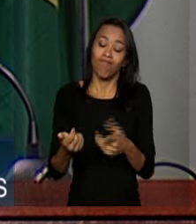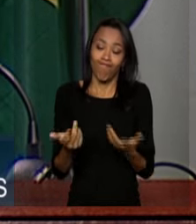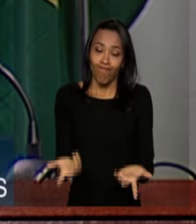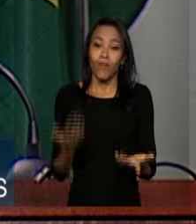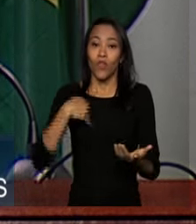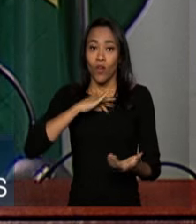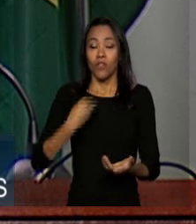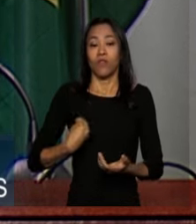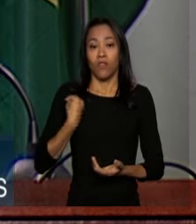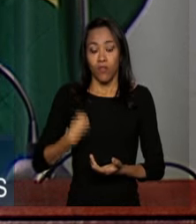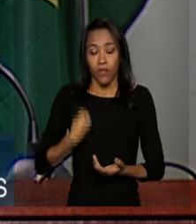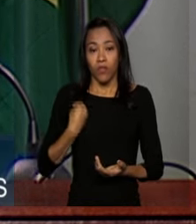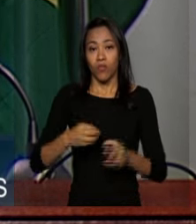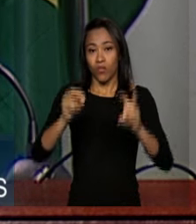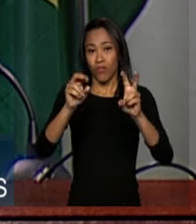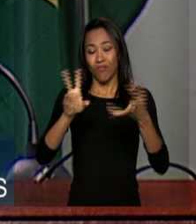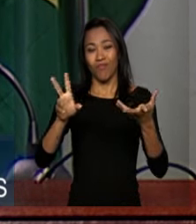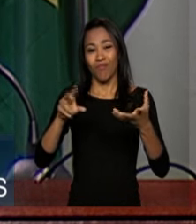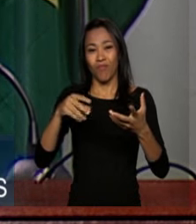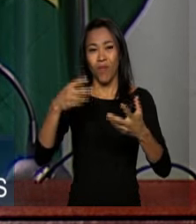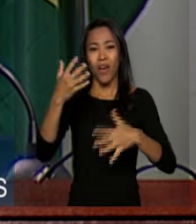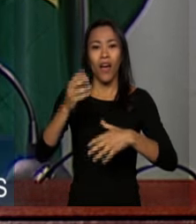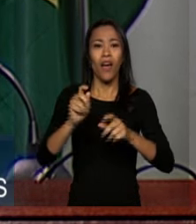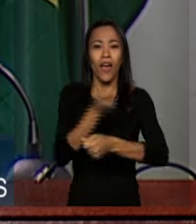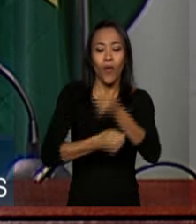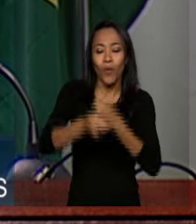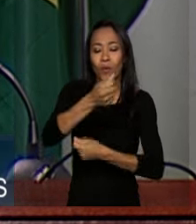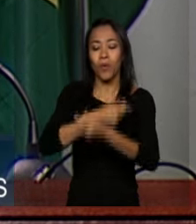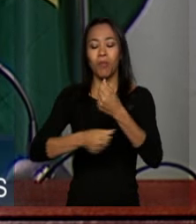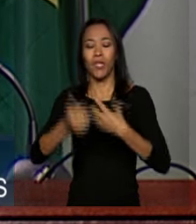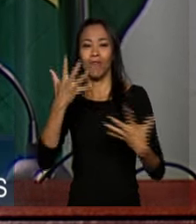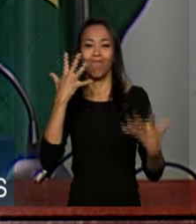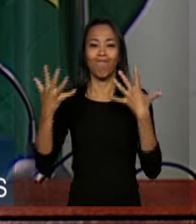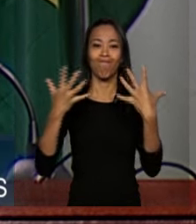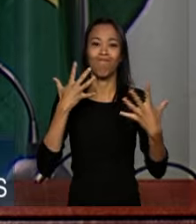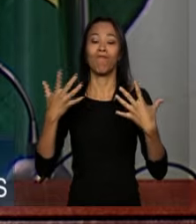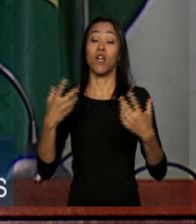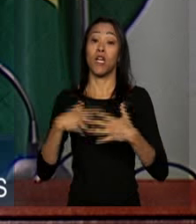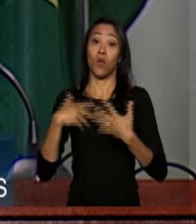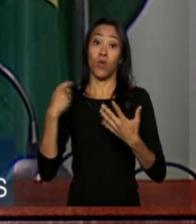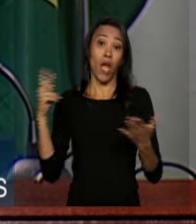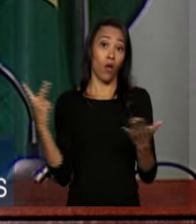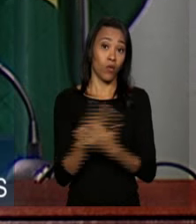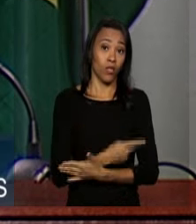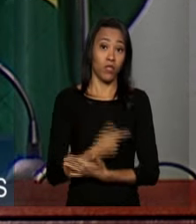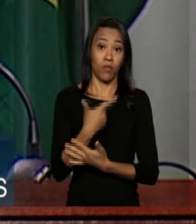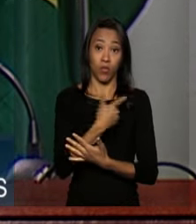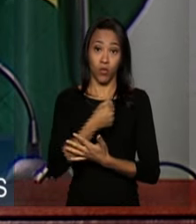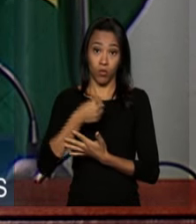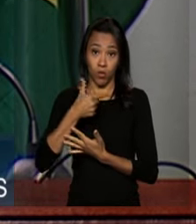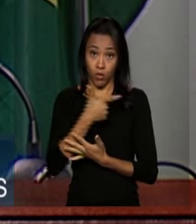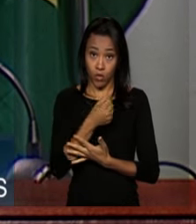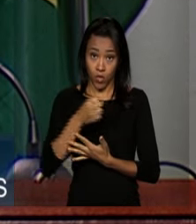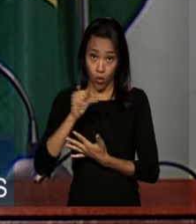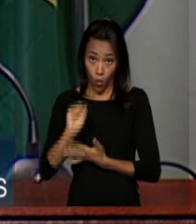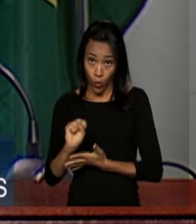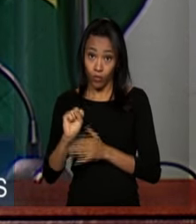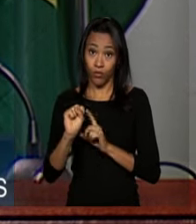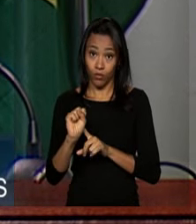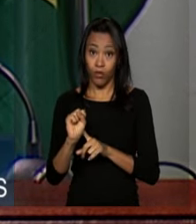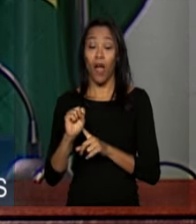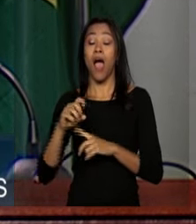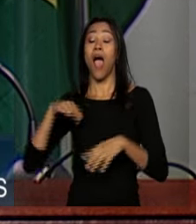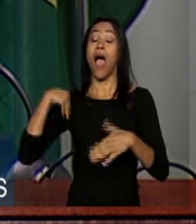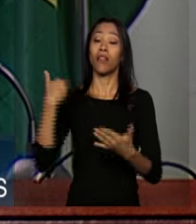economia internacional. O impacto da crise de 2008, a maior desde 1929, ainda se